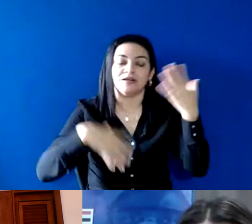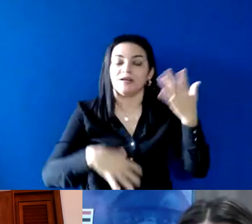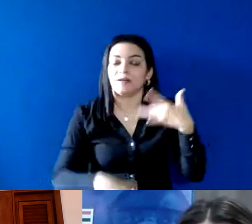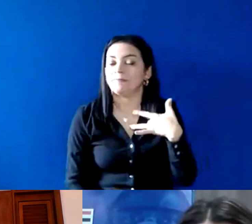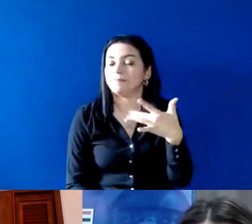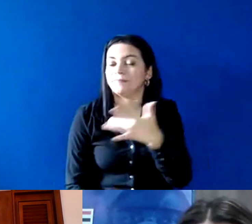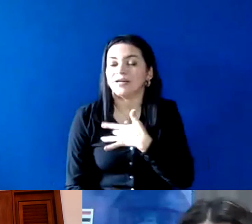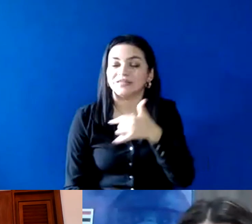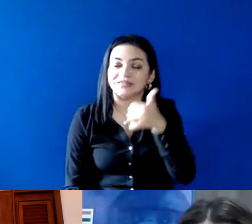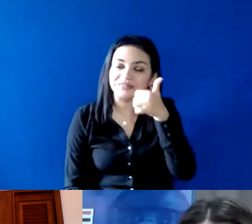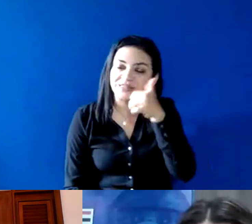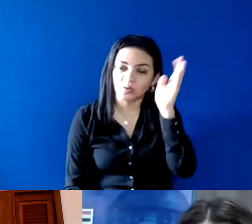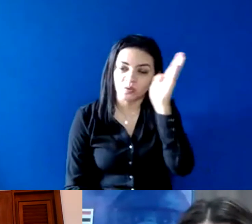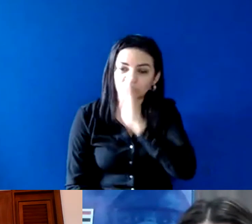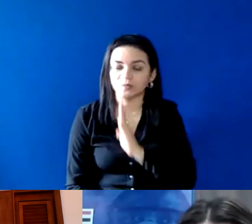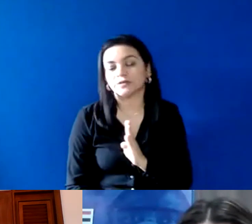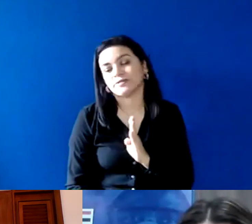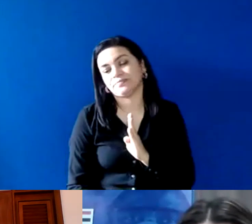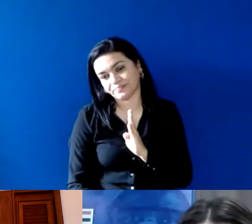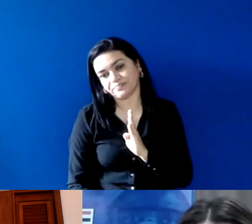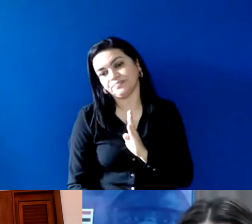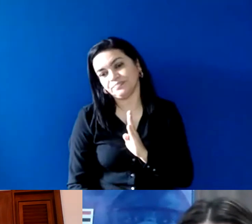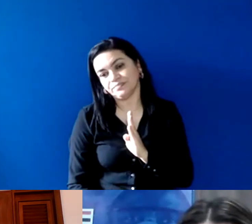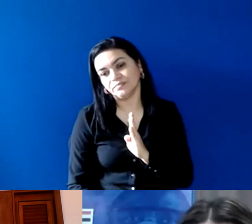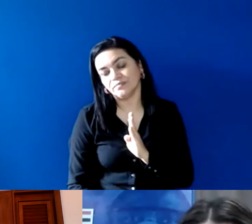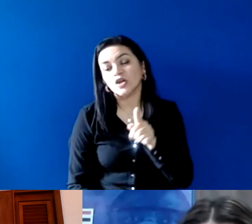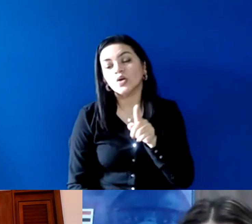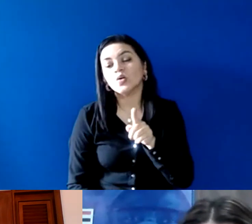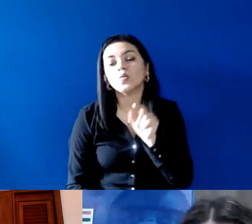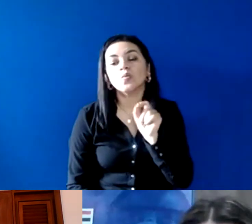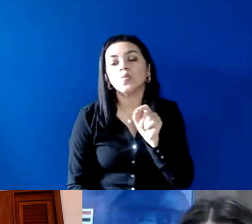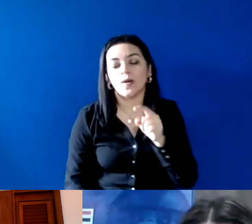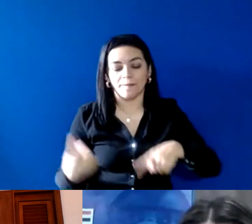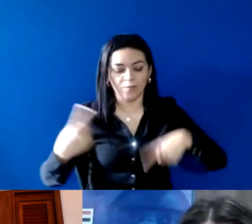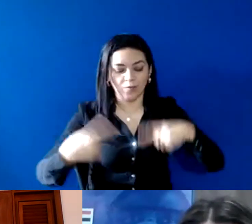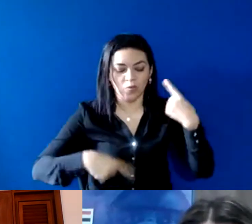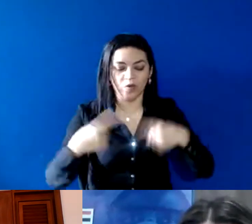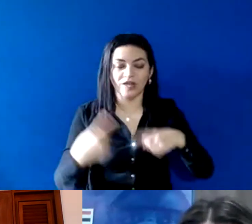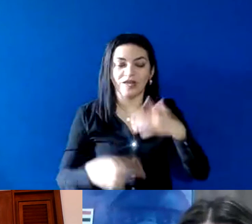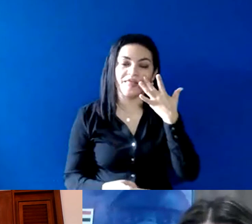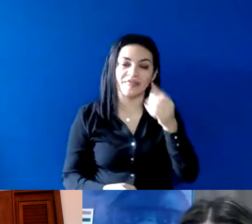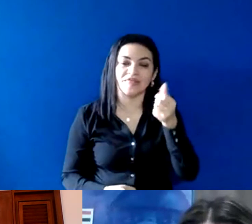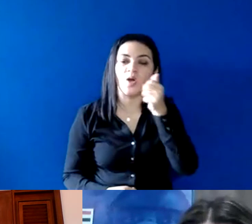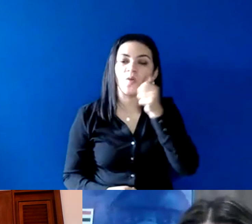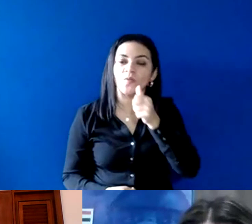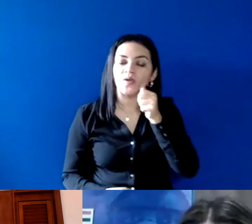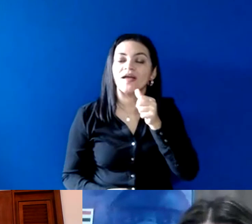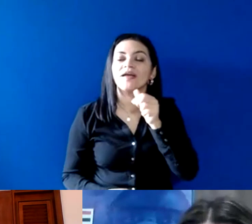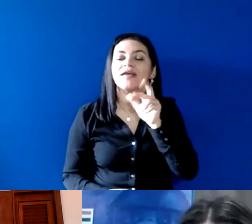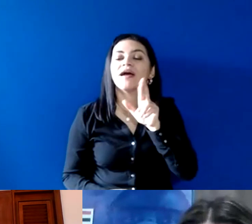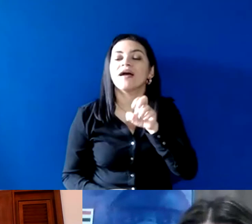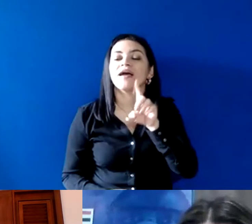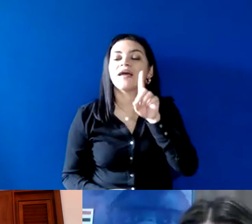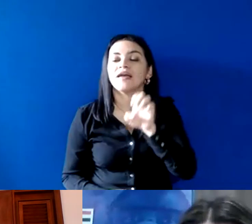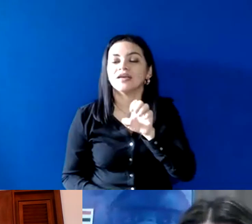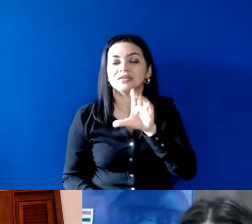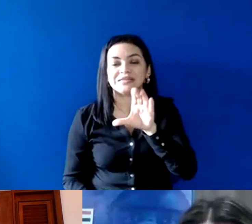das mulheres no Brasil, com a impressão da política aí de atenção às mulheres e atenção à Rede Cegonha, e a